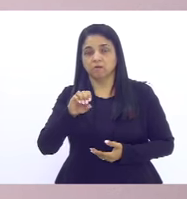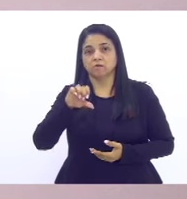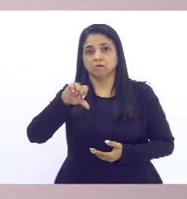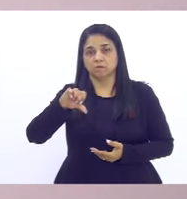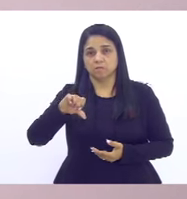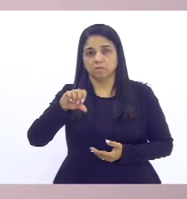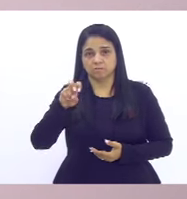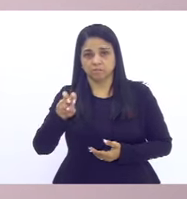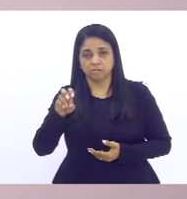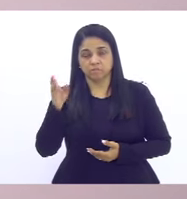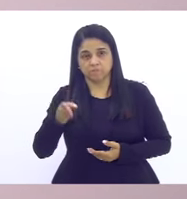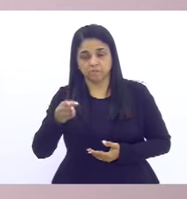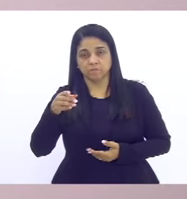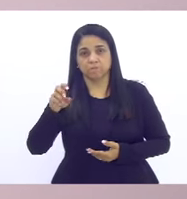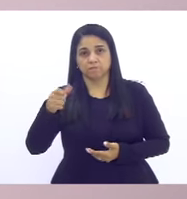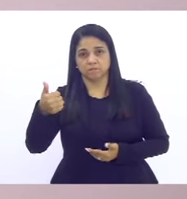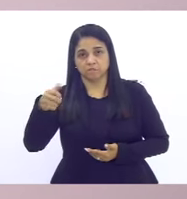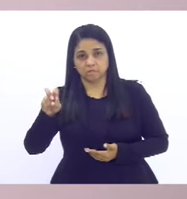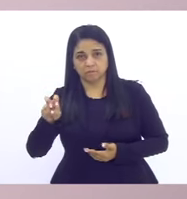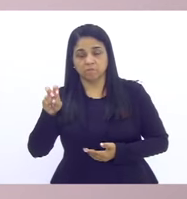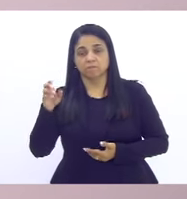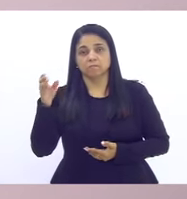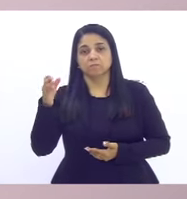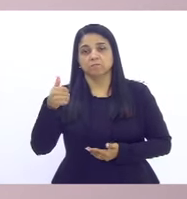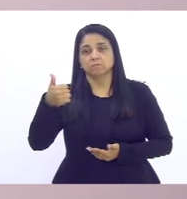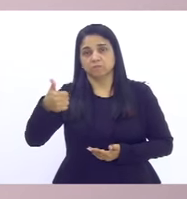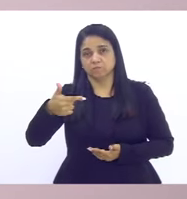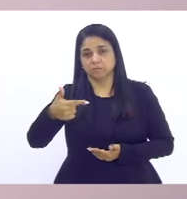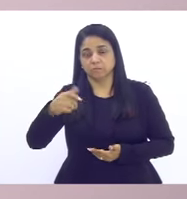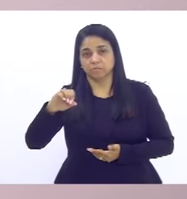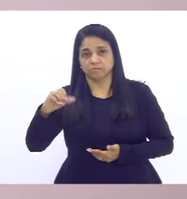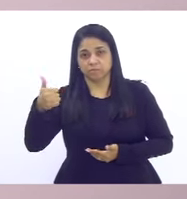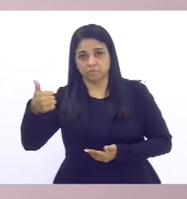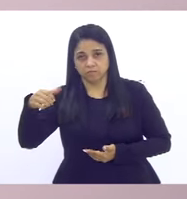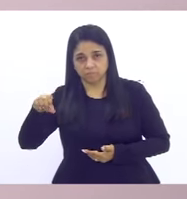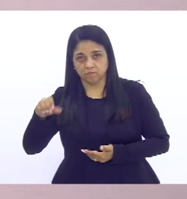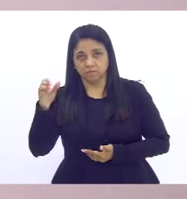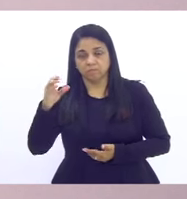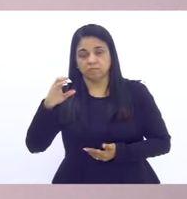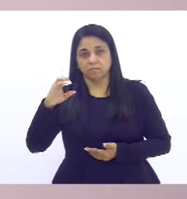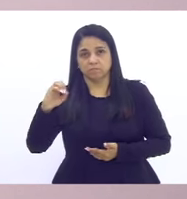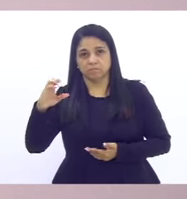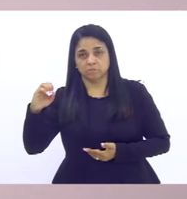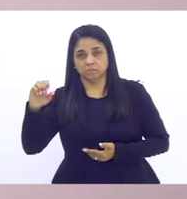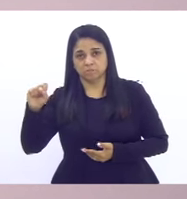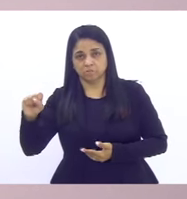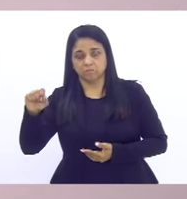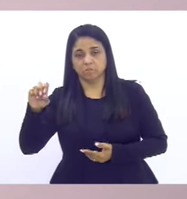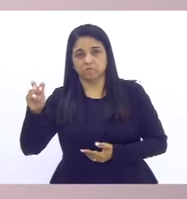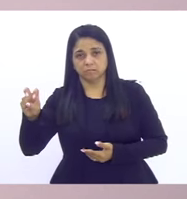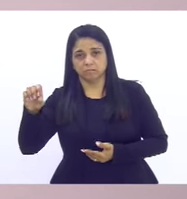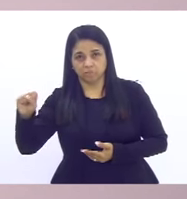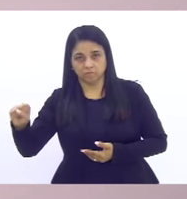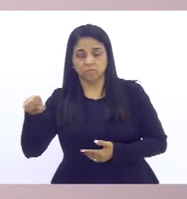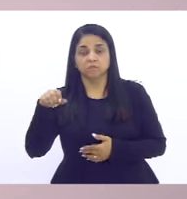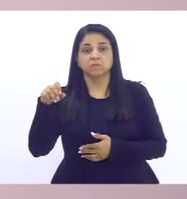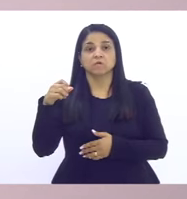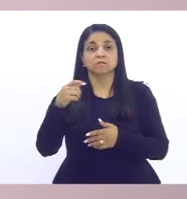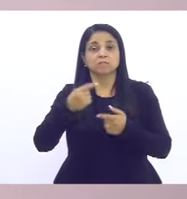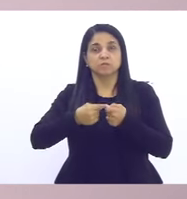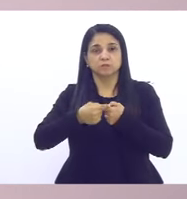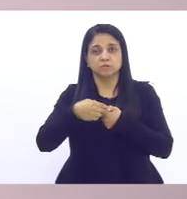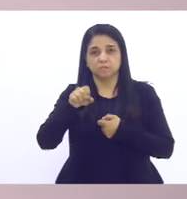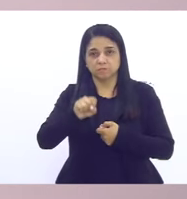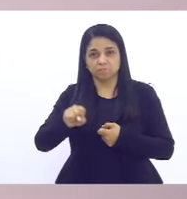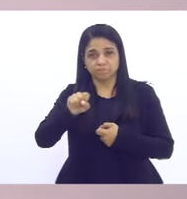080-5973-15 de 2023, 819-0058, uma ação civil pública cujo autor é o município de Saquarema, em desfavor